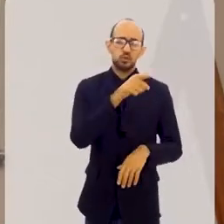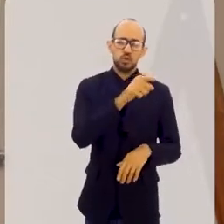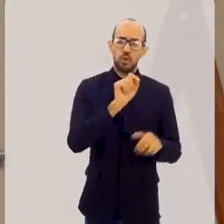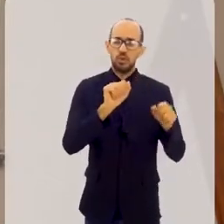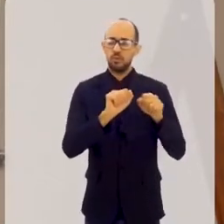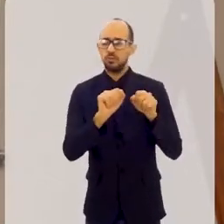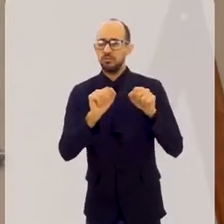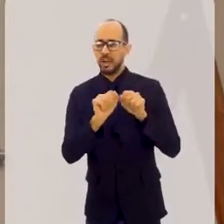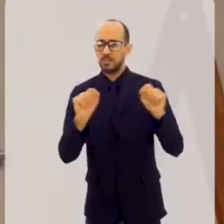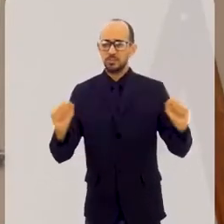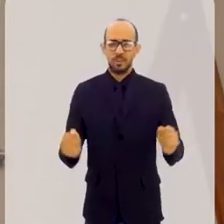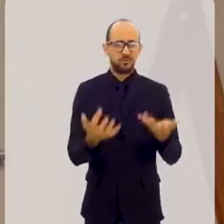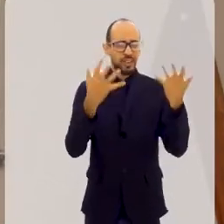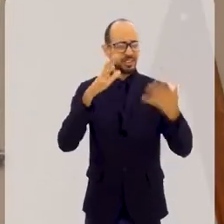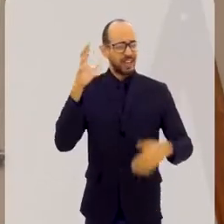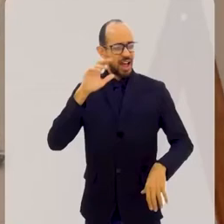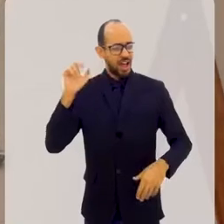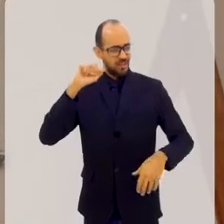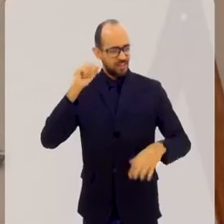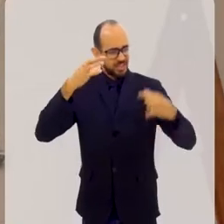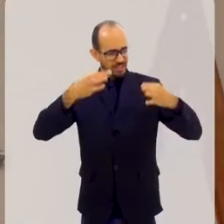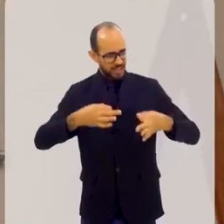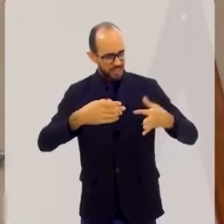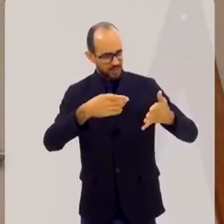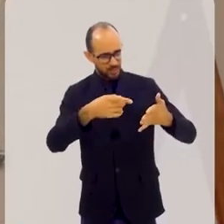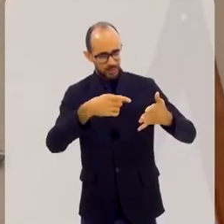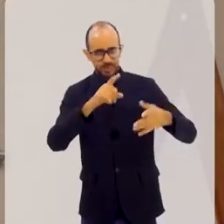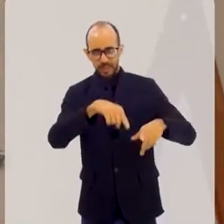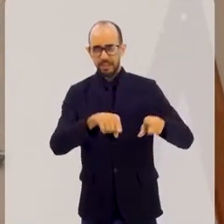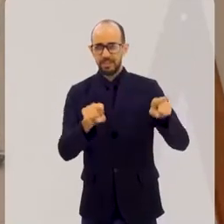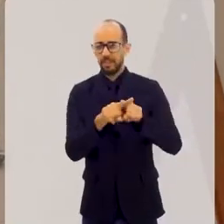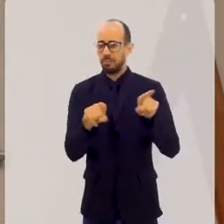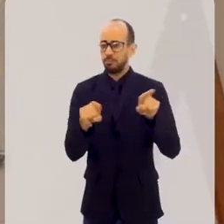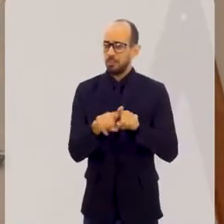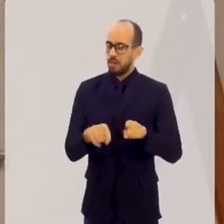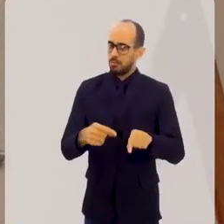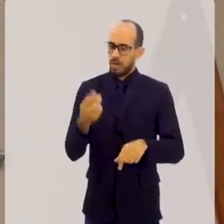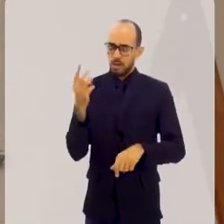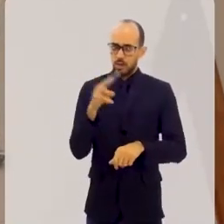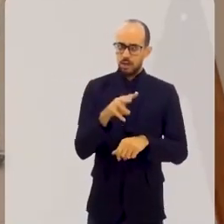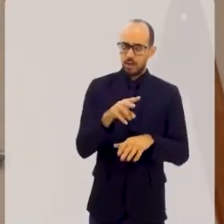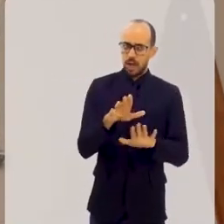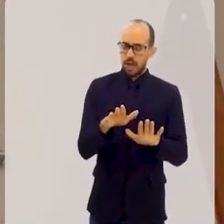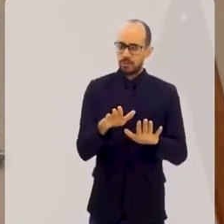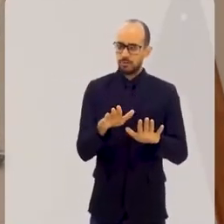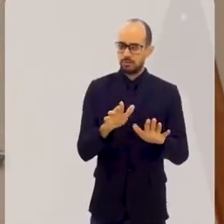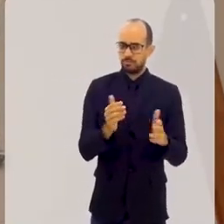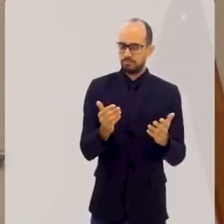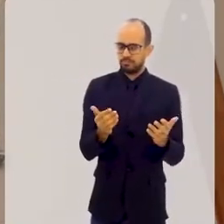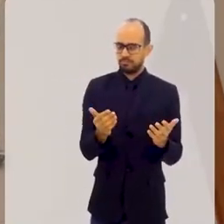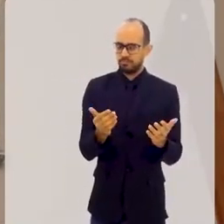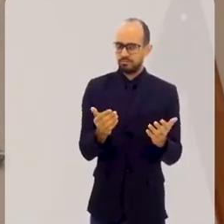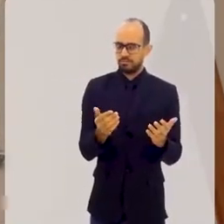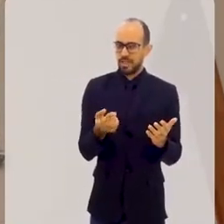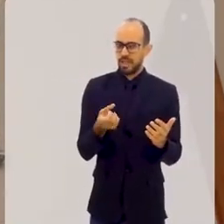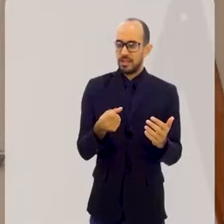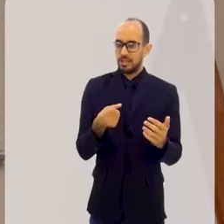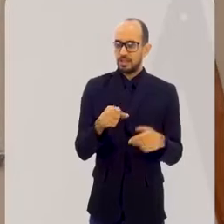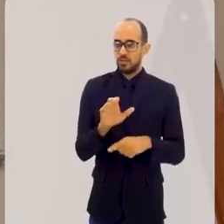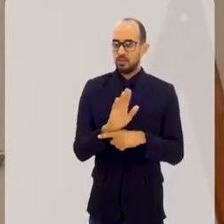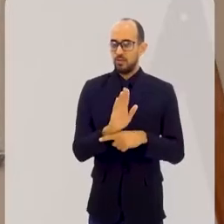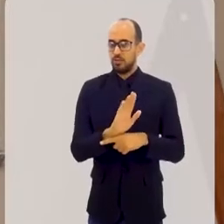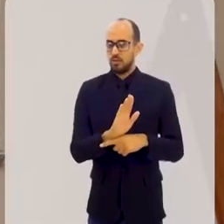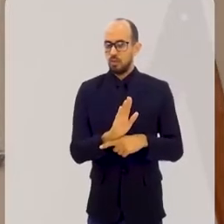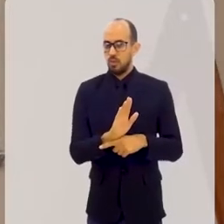senhor faz uma festa da África né que é também para quem olhar quem assistiu o